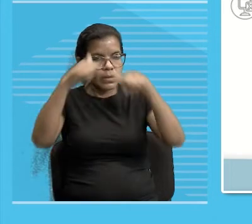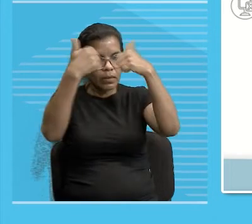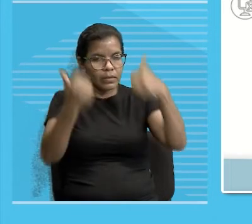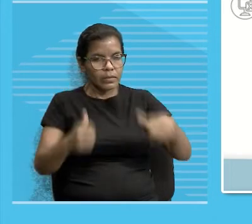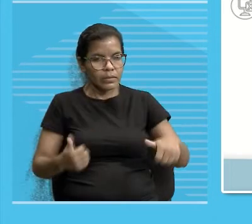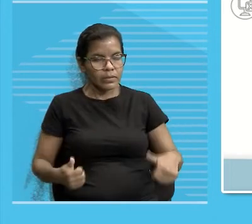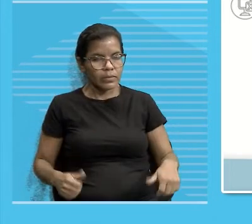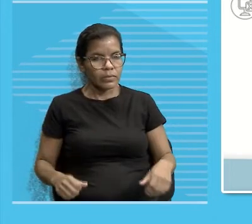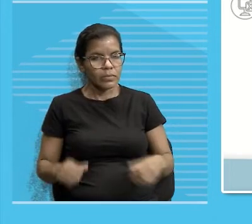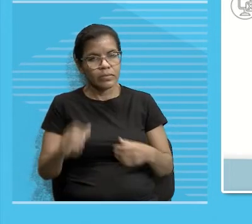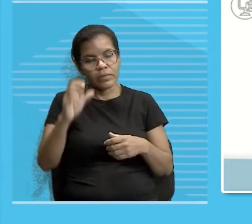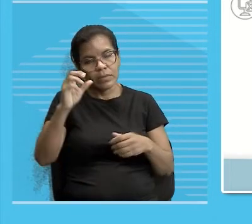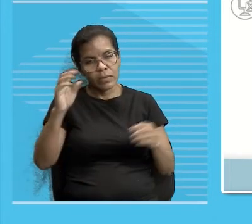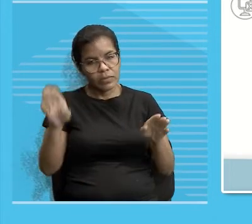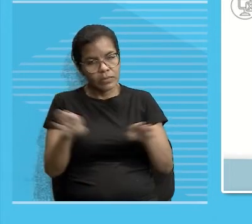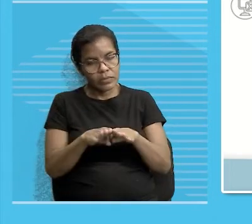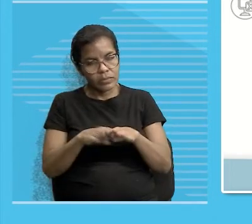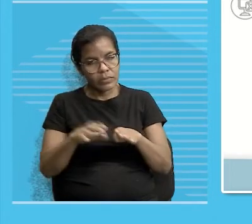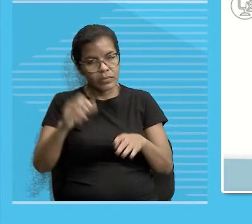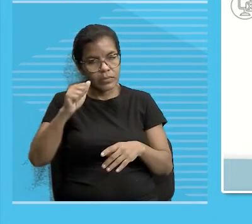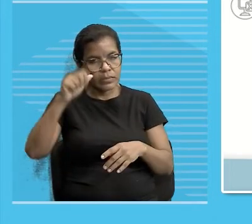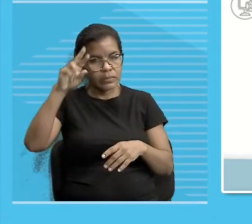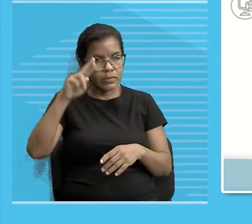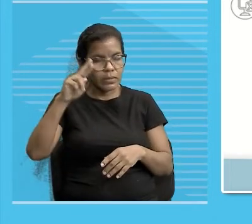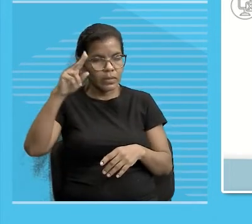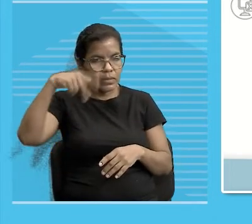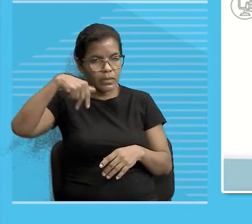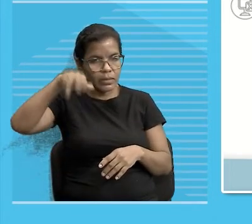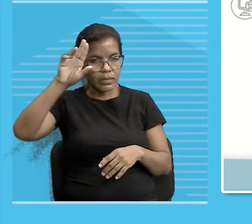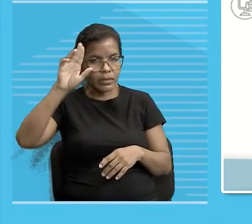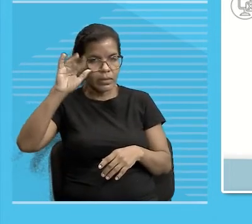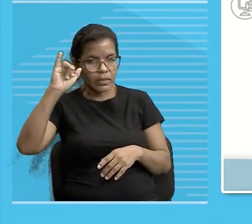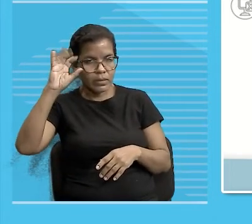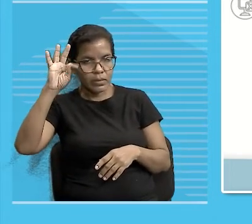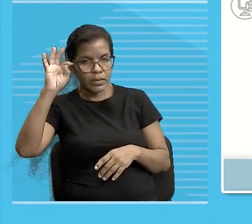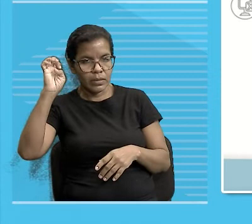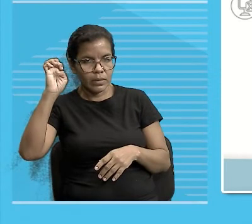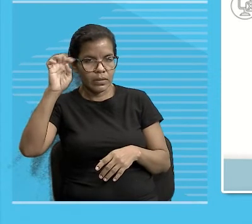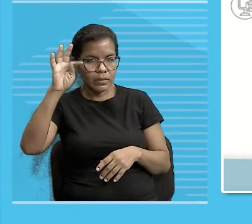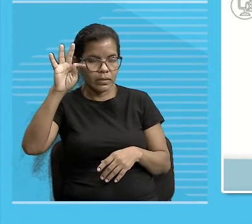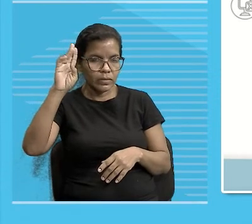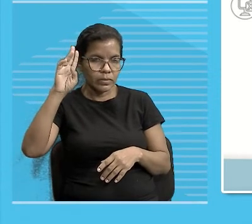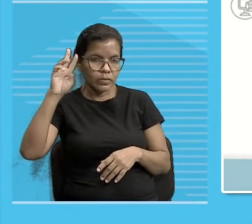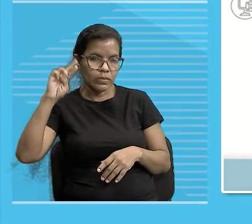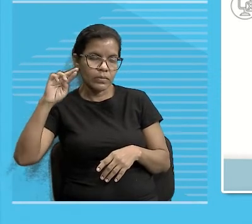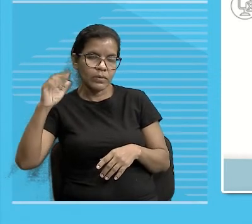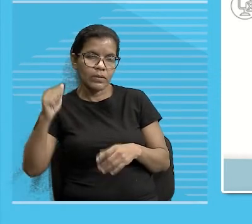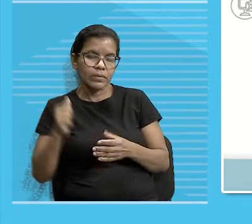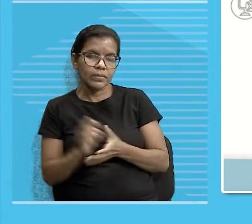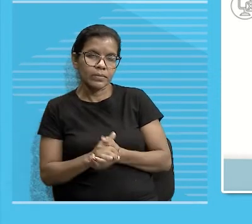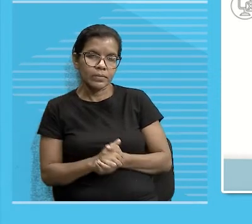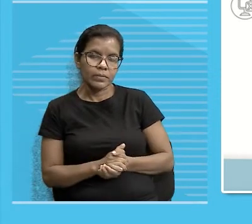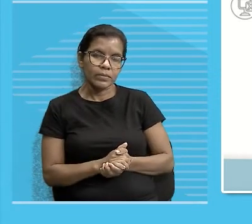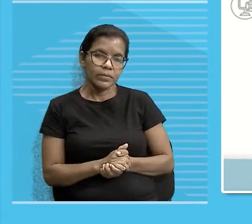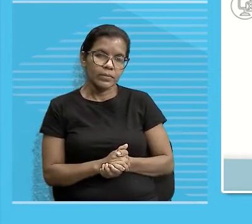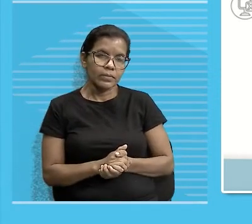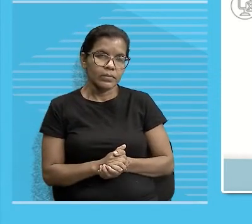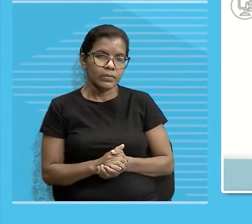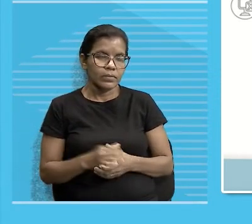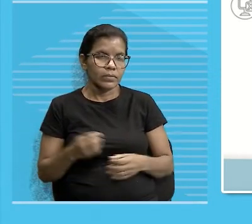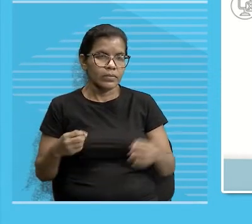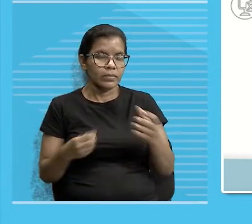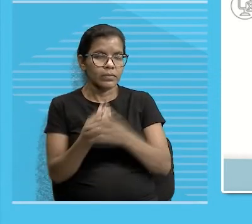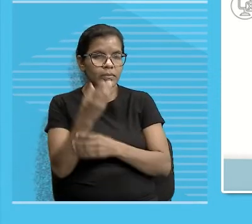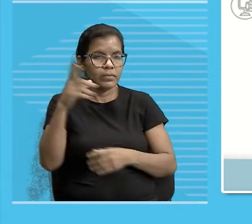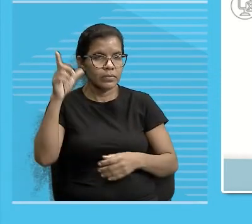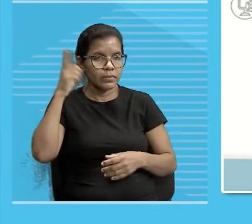ver a escultura sempre adornando a arquitetura, tá bom? Criação de